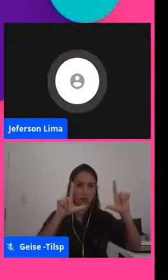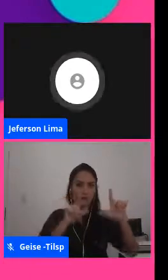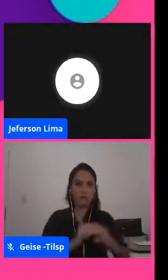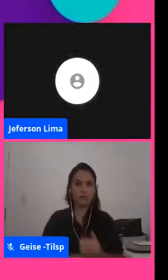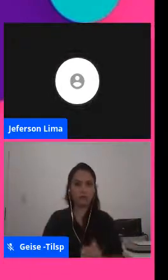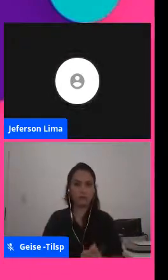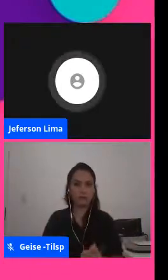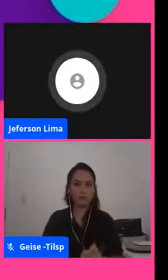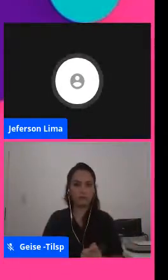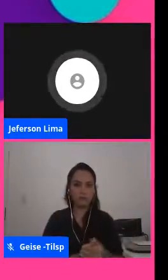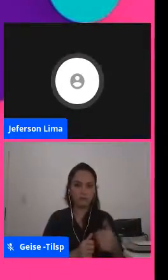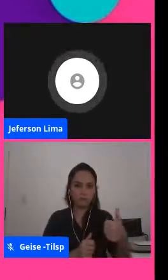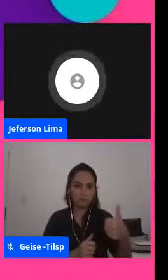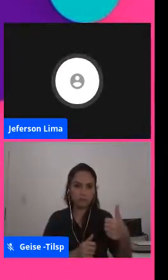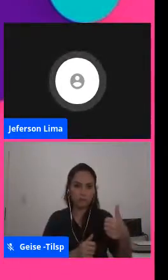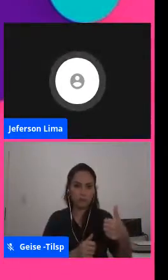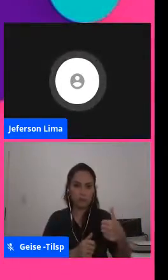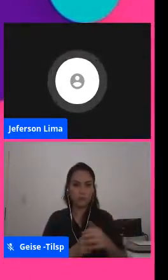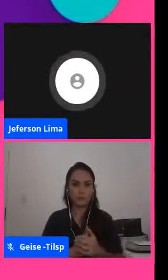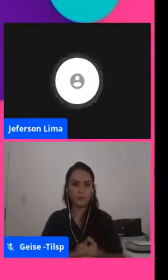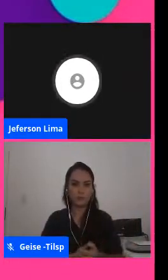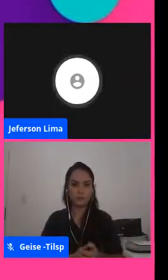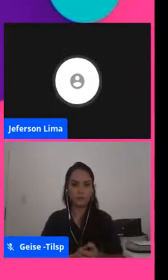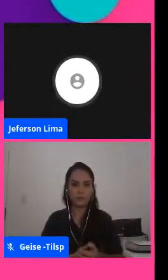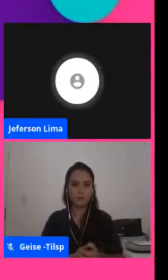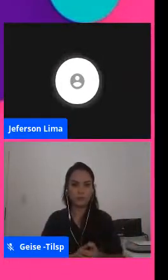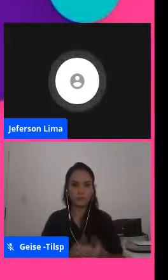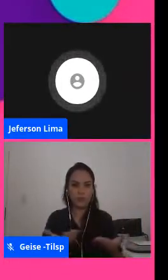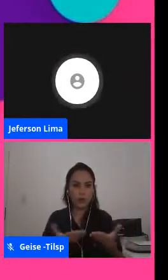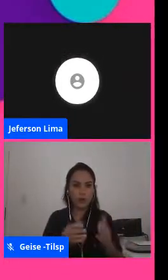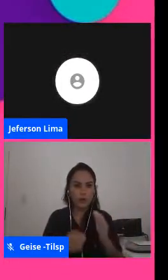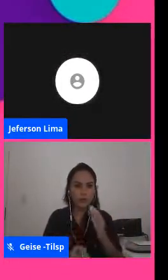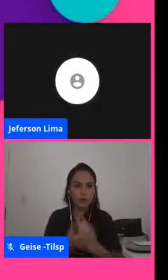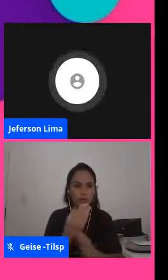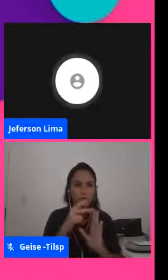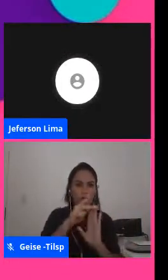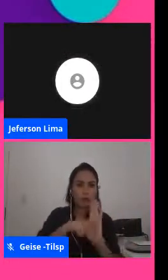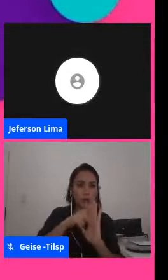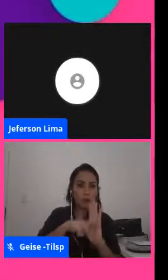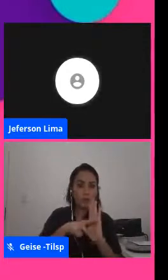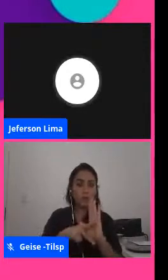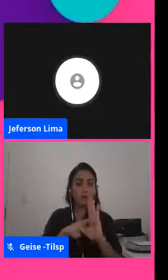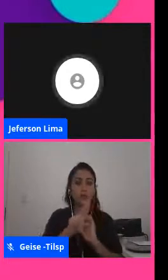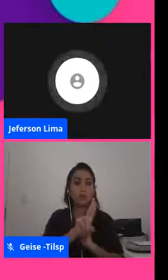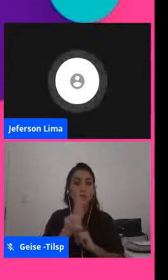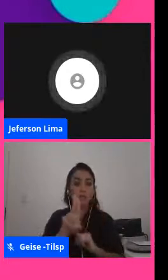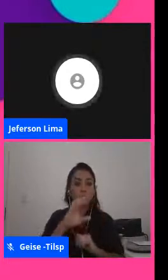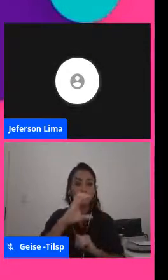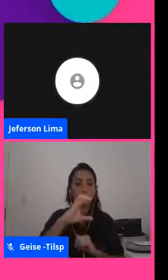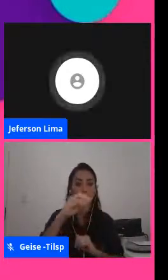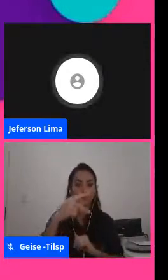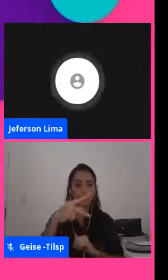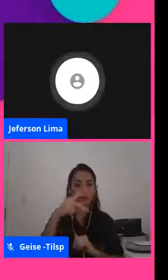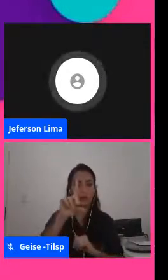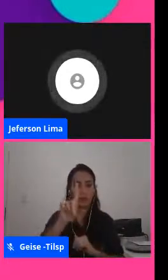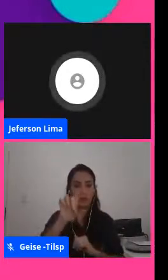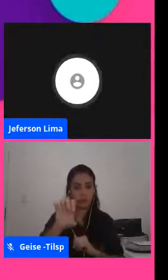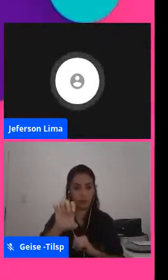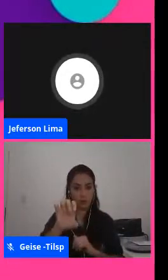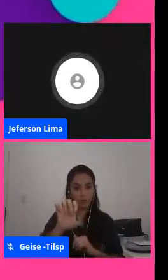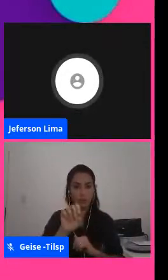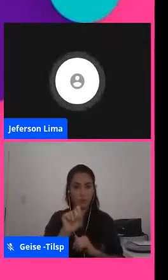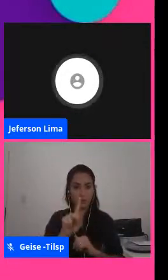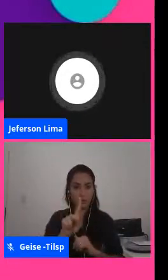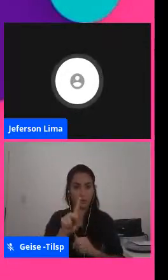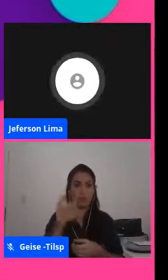Tá bom. Vamos lá, vamos criar um projeto aqui que eu vou chamar ele aqui de CPDE, certo? Vou entrar aqui em CPDE. Dentro do CPDE, a gente vai